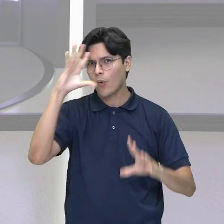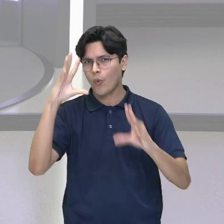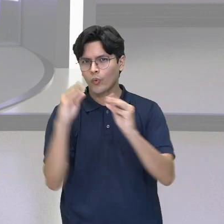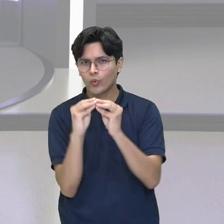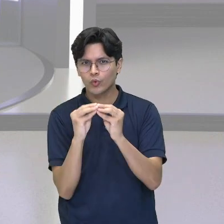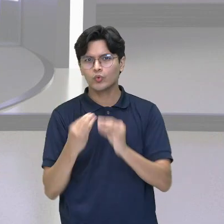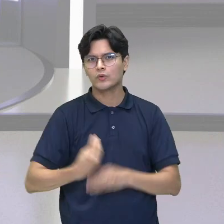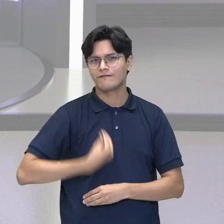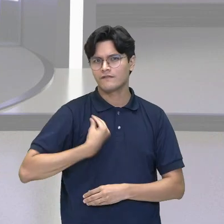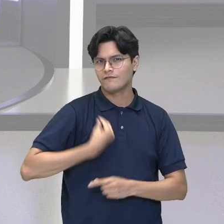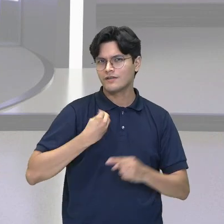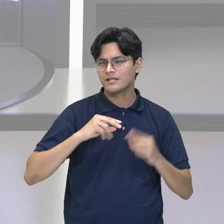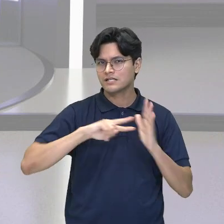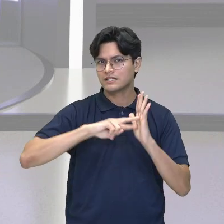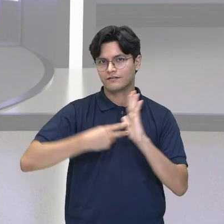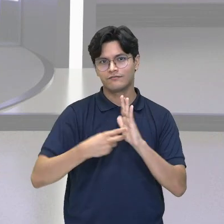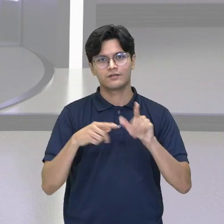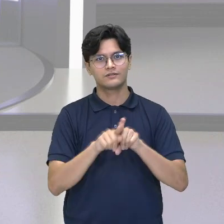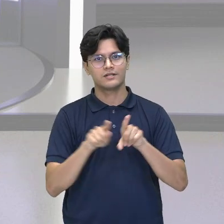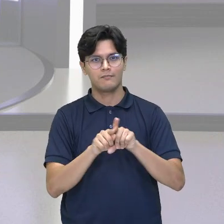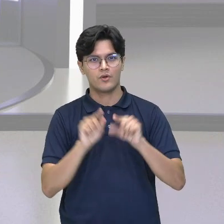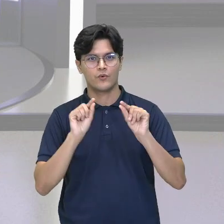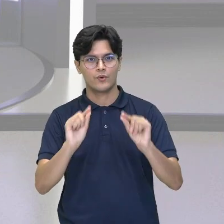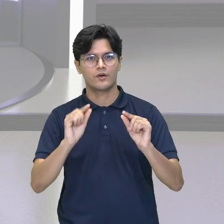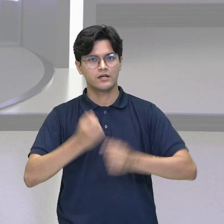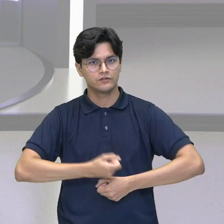ser humano escreve